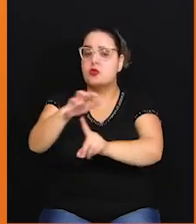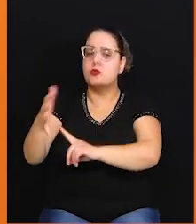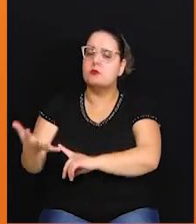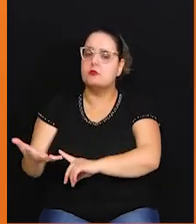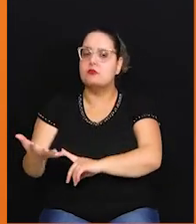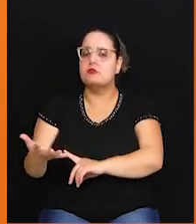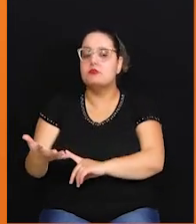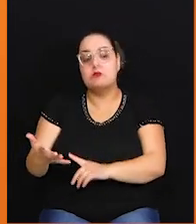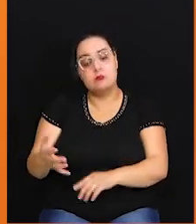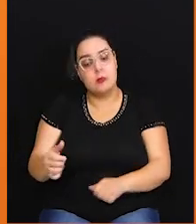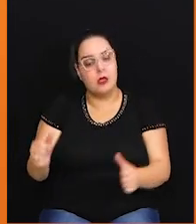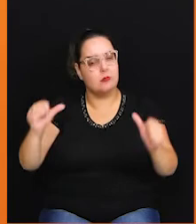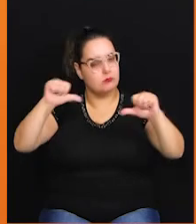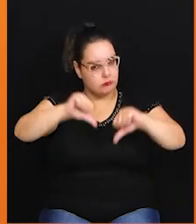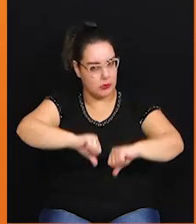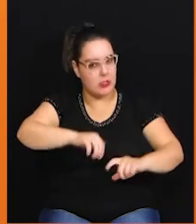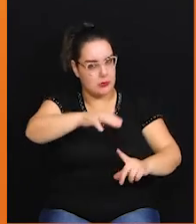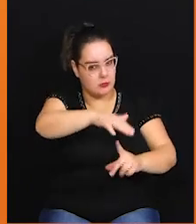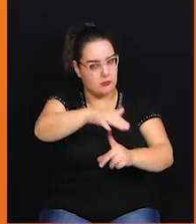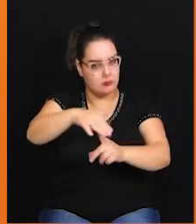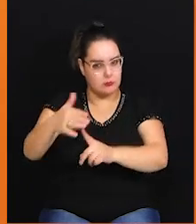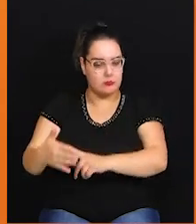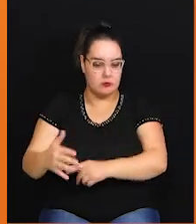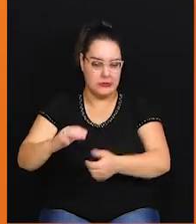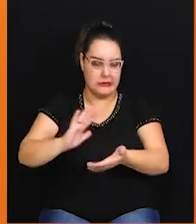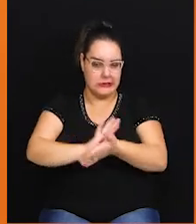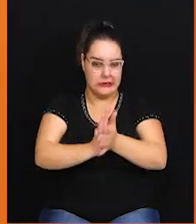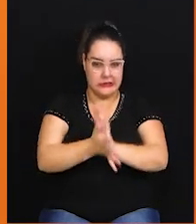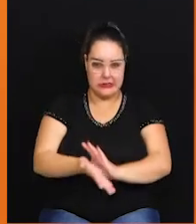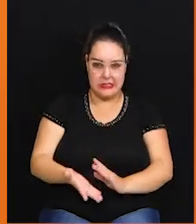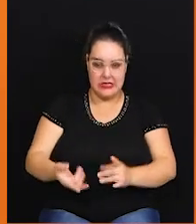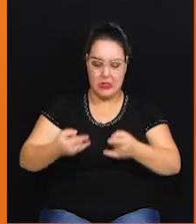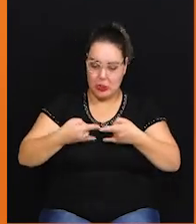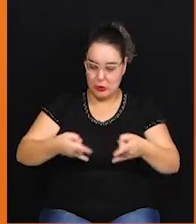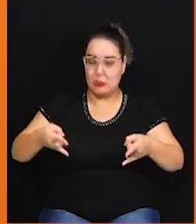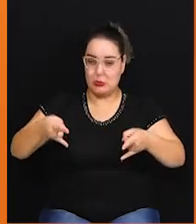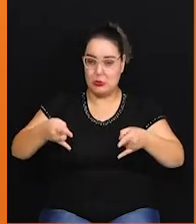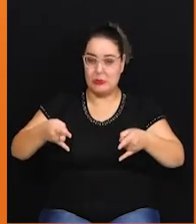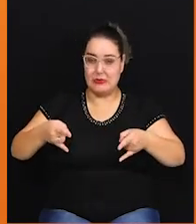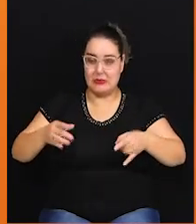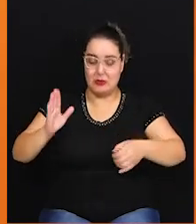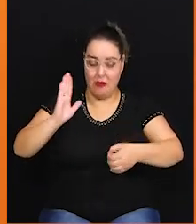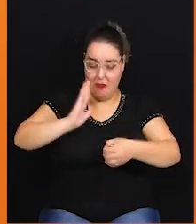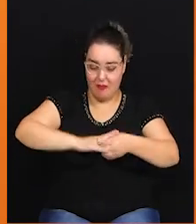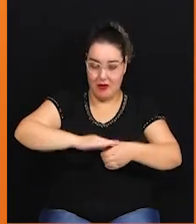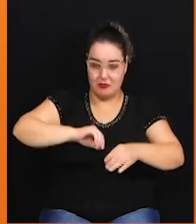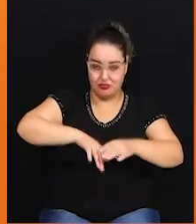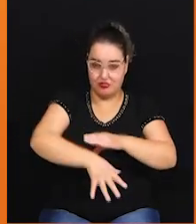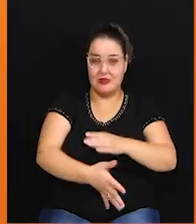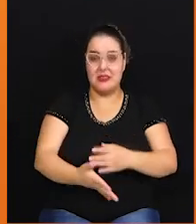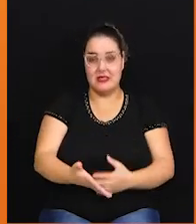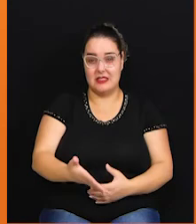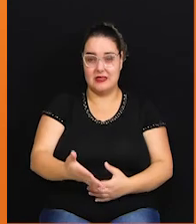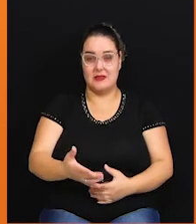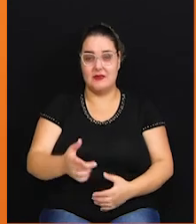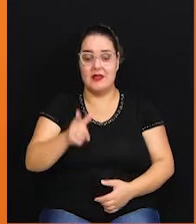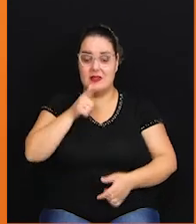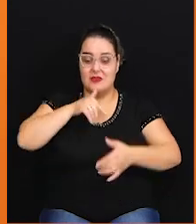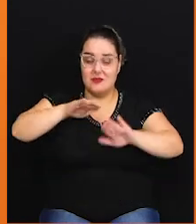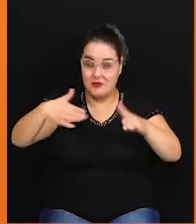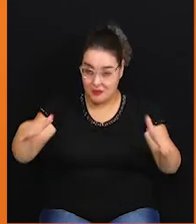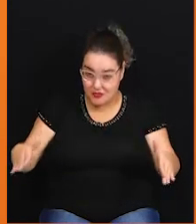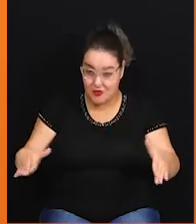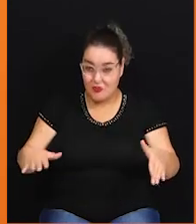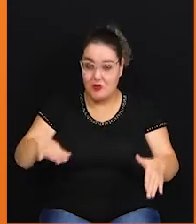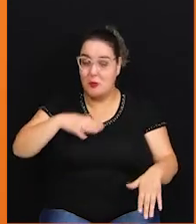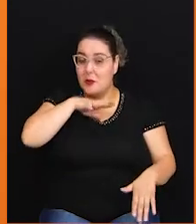fazer para agredir menos o ambiente? Será que eu estou jogando absorvente também no vaso sanitário? Isso vai chegar para o oceano? Um animal vai ingerir?